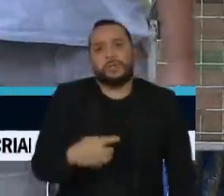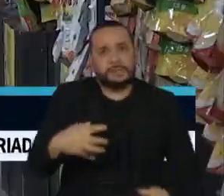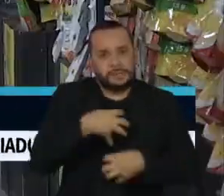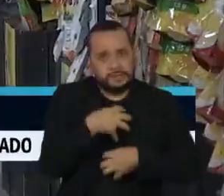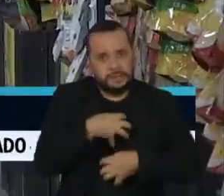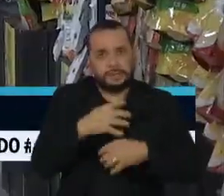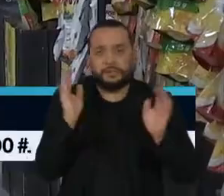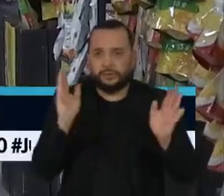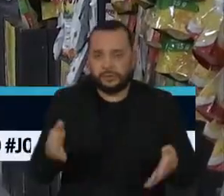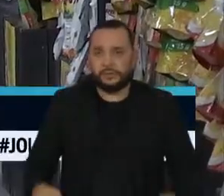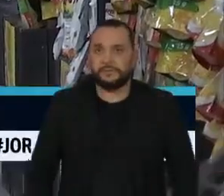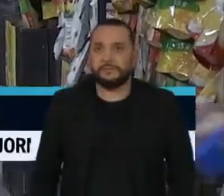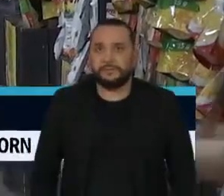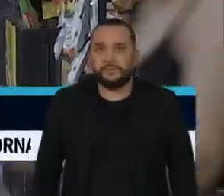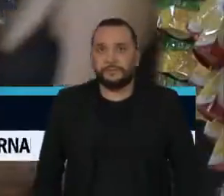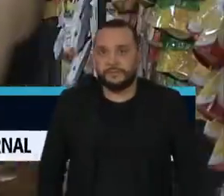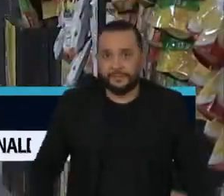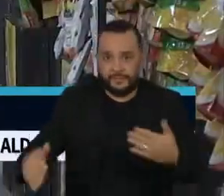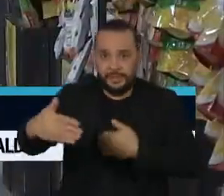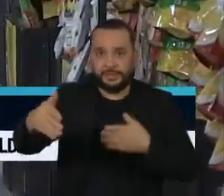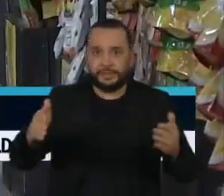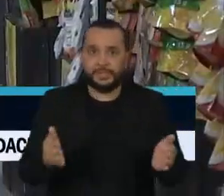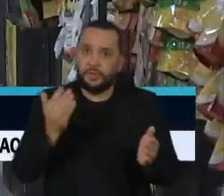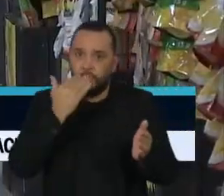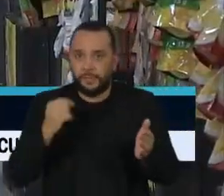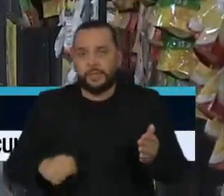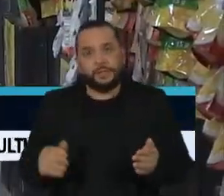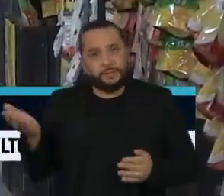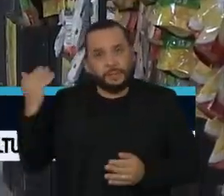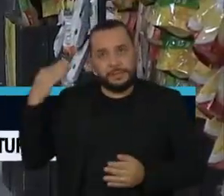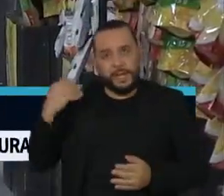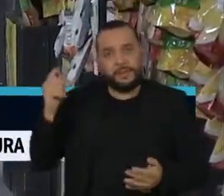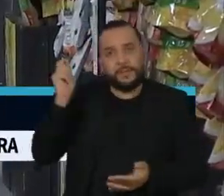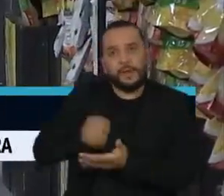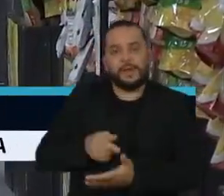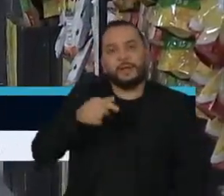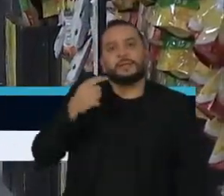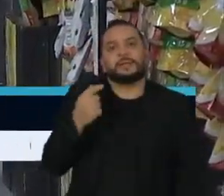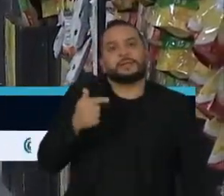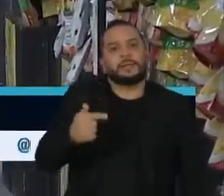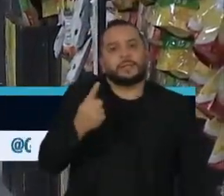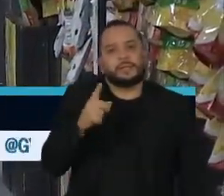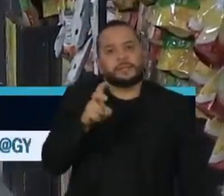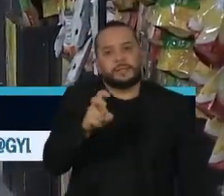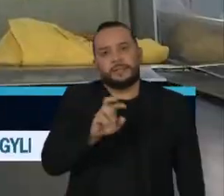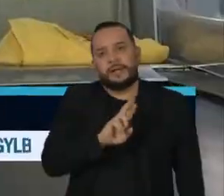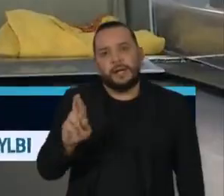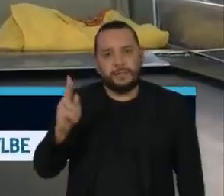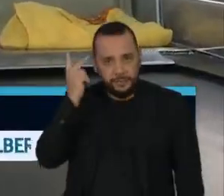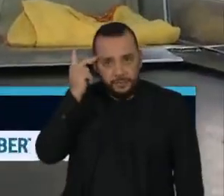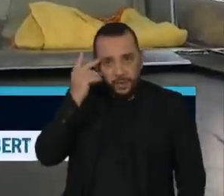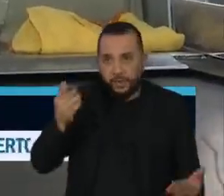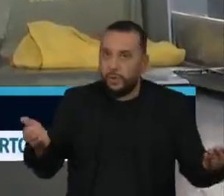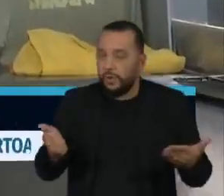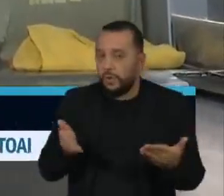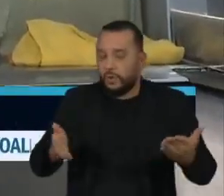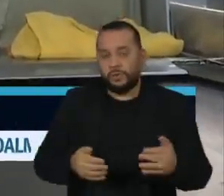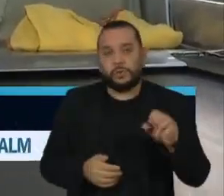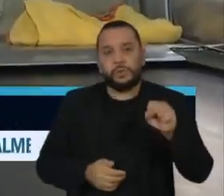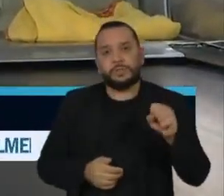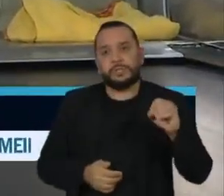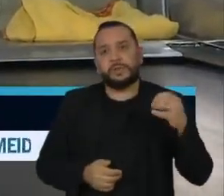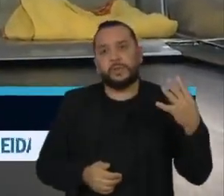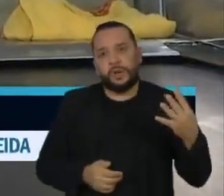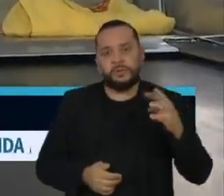consumidor brasileiro a cesta básica que antes do início dos conflitos ao creme custava a715 reais em São Paulo hoje não sai